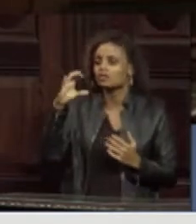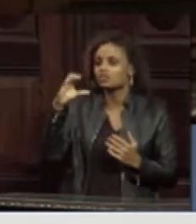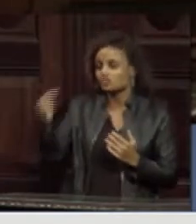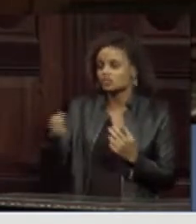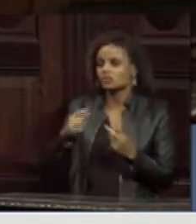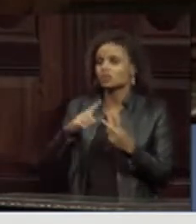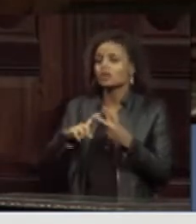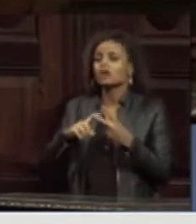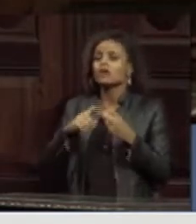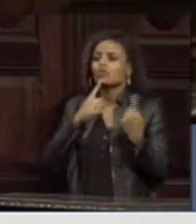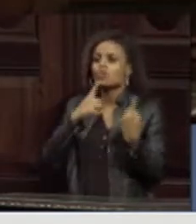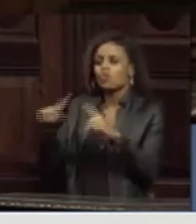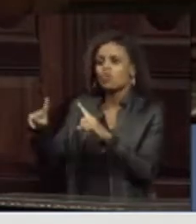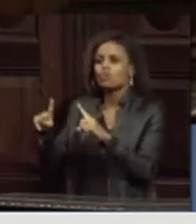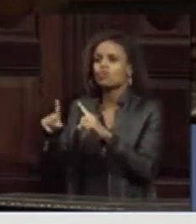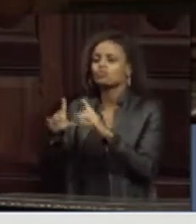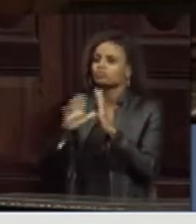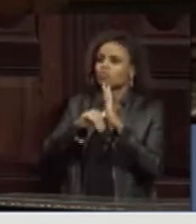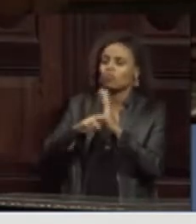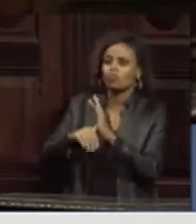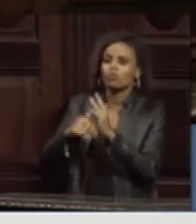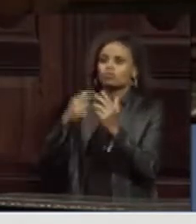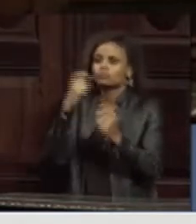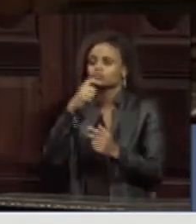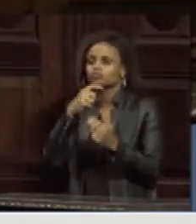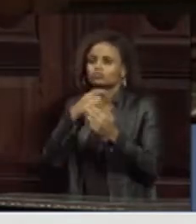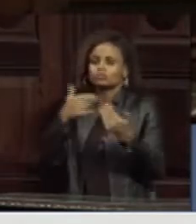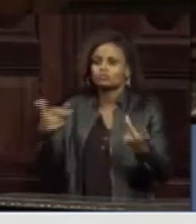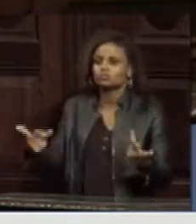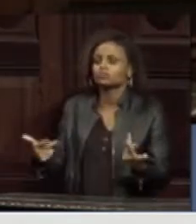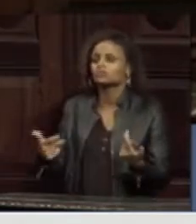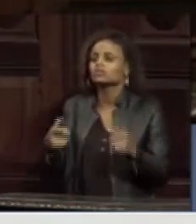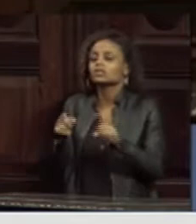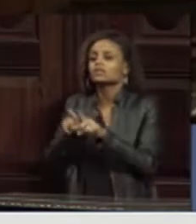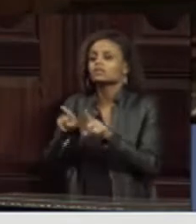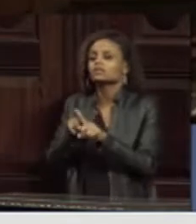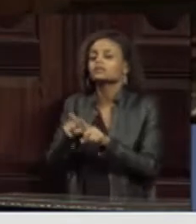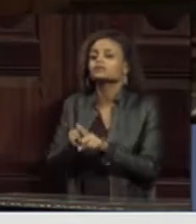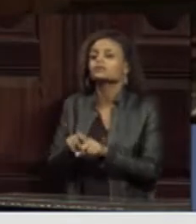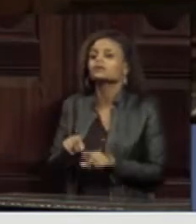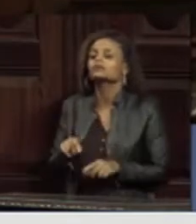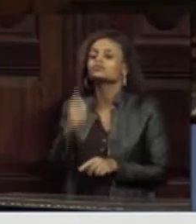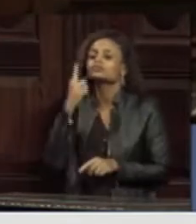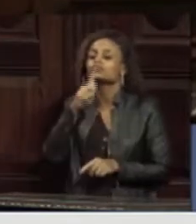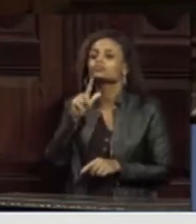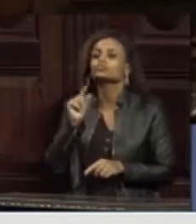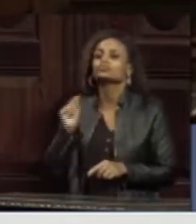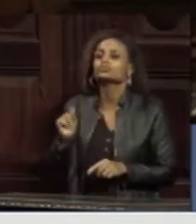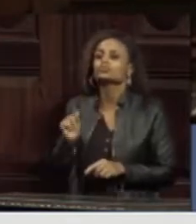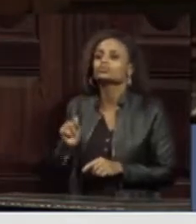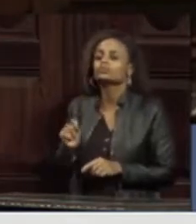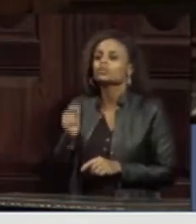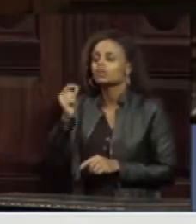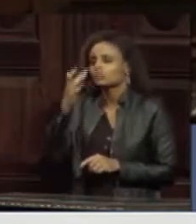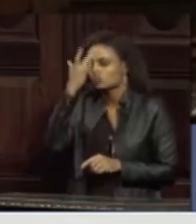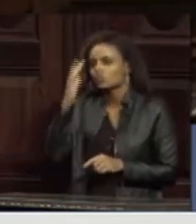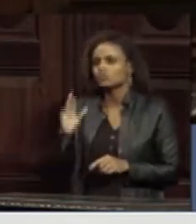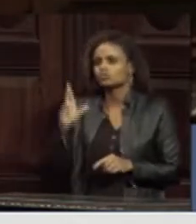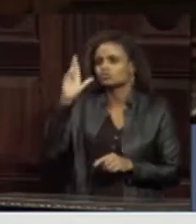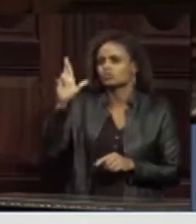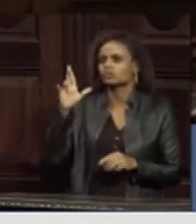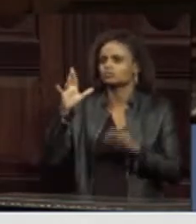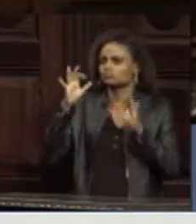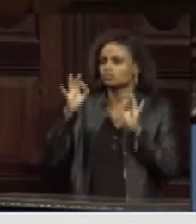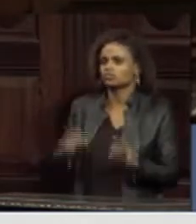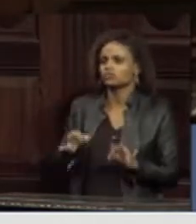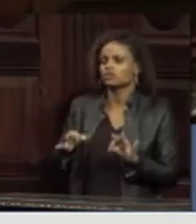contra a corrupção, e que seja possível ter-se gestores preparados